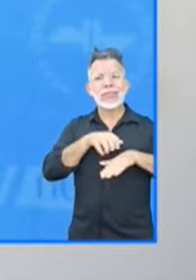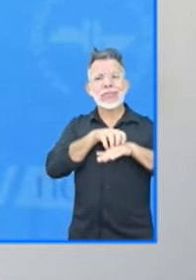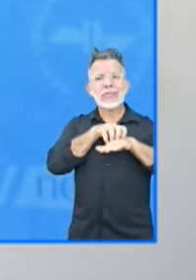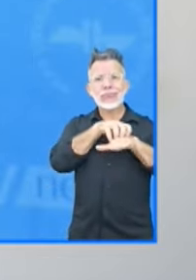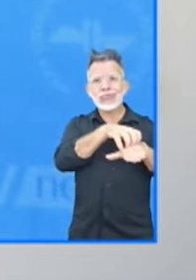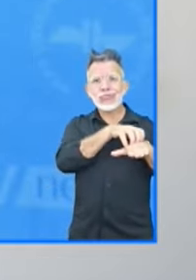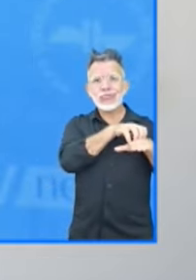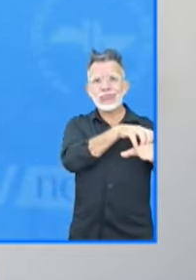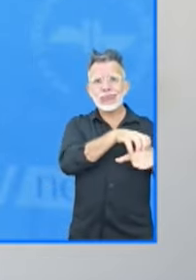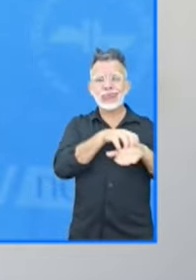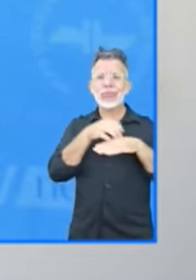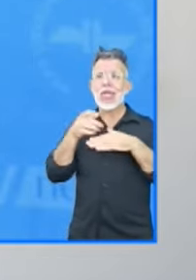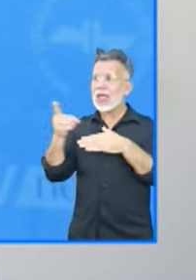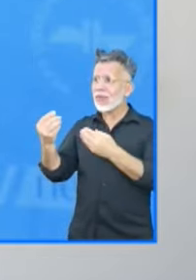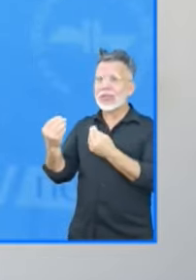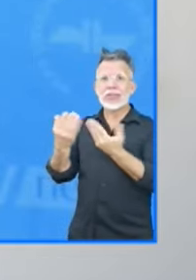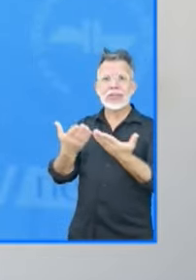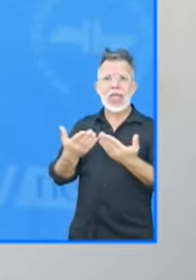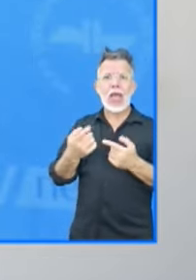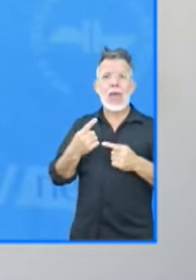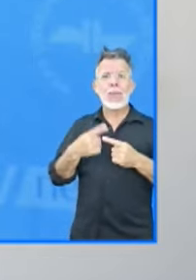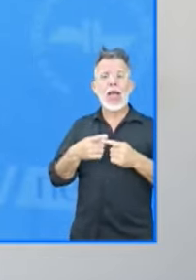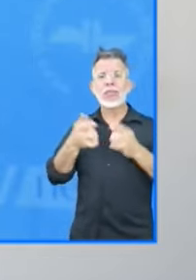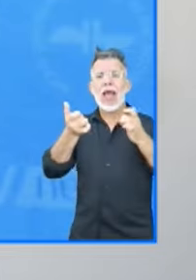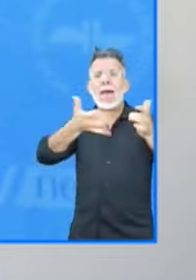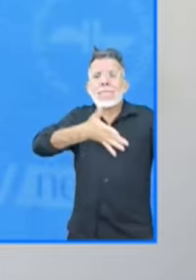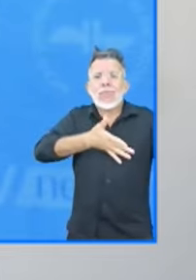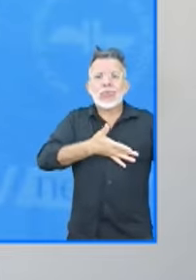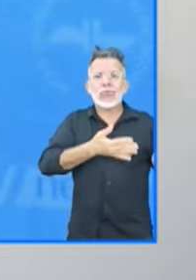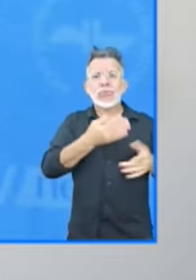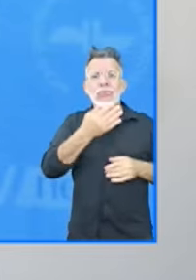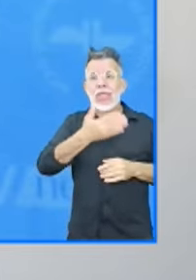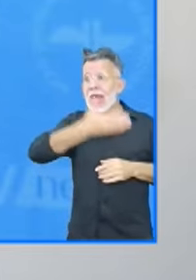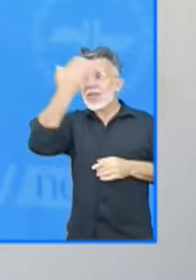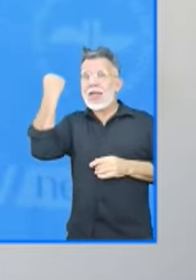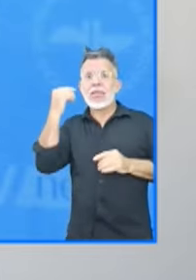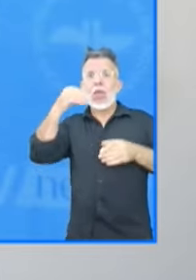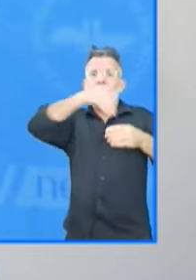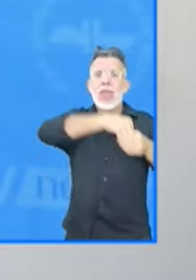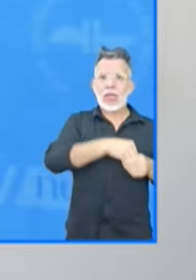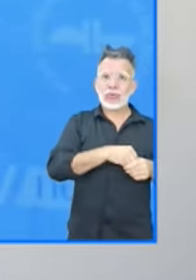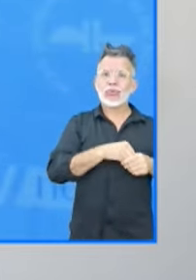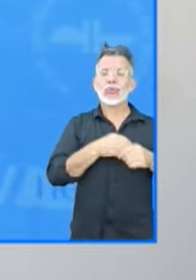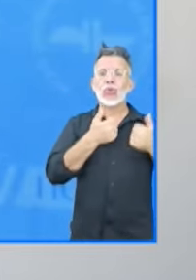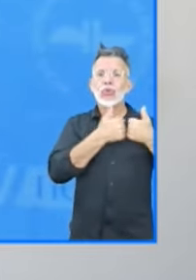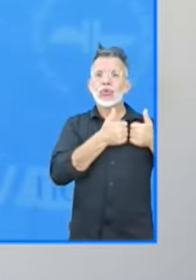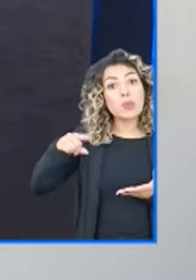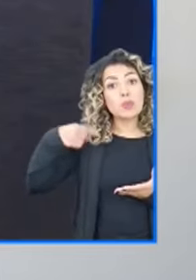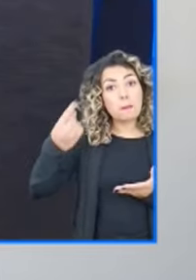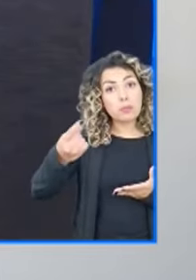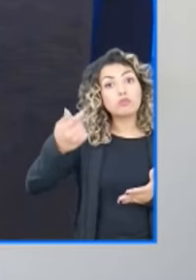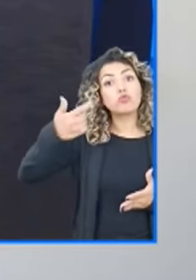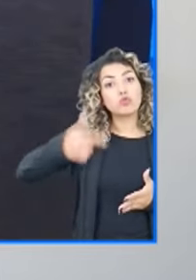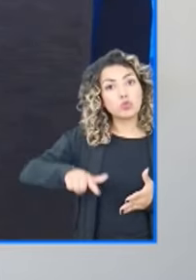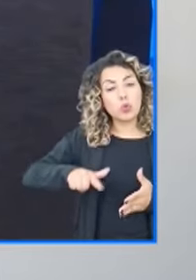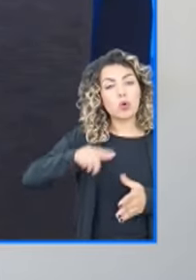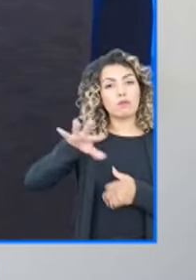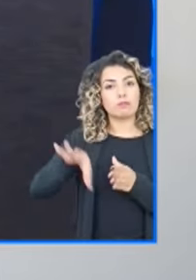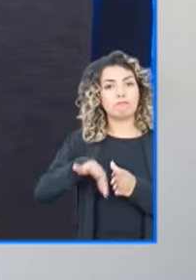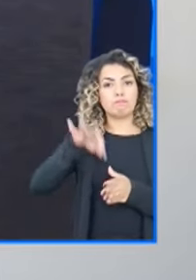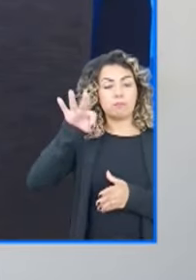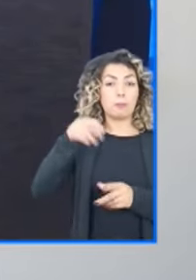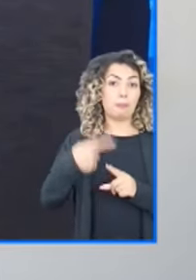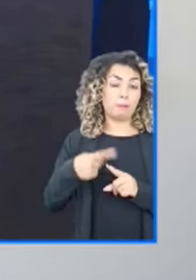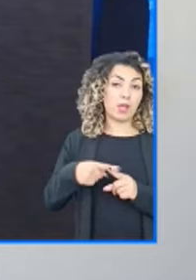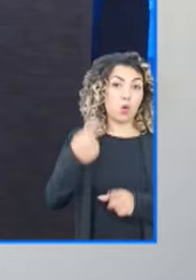sua vantagem ou desvantagem, e isso acaba impactando no resultado. Mas o que a gente pode, de uma maneira geral, entender é que nós